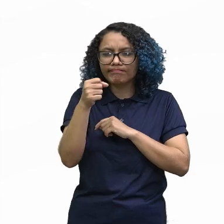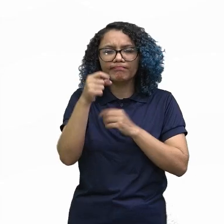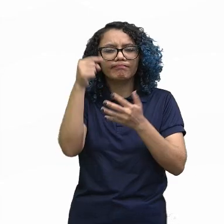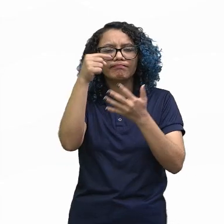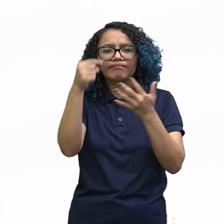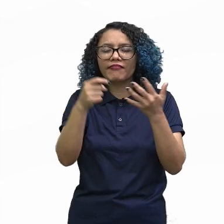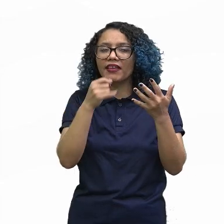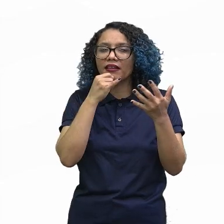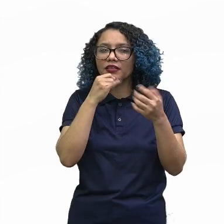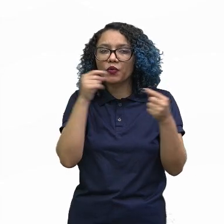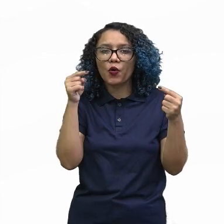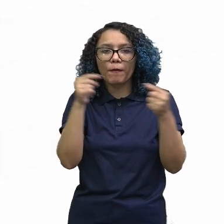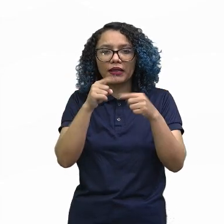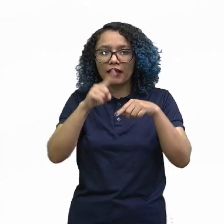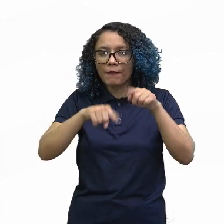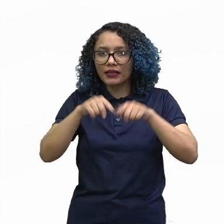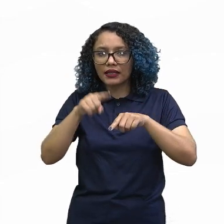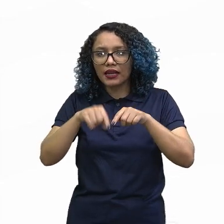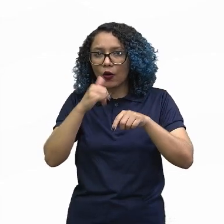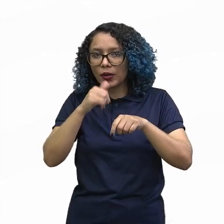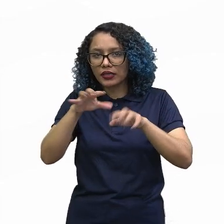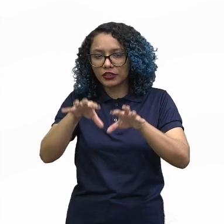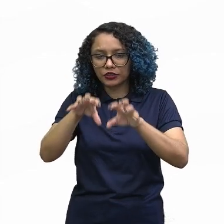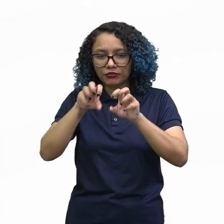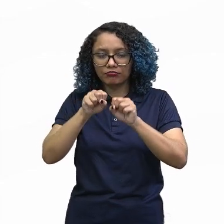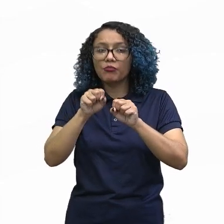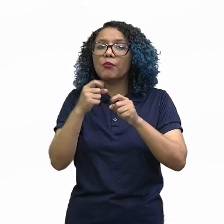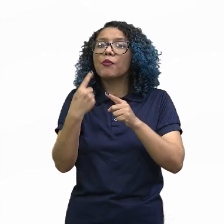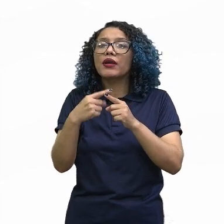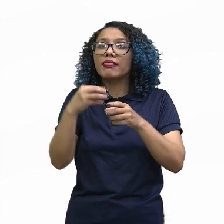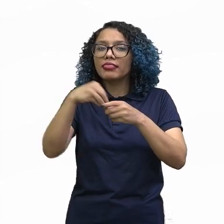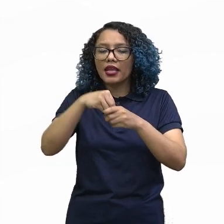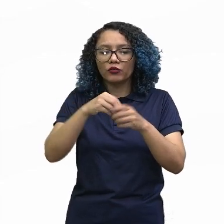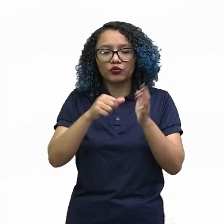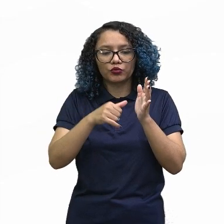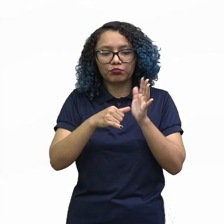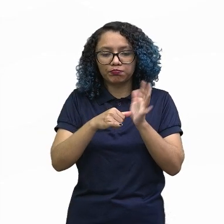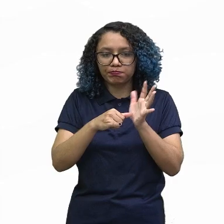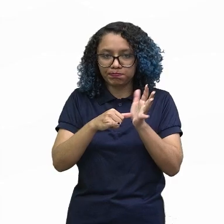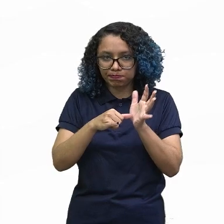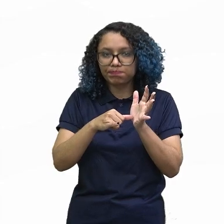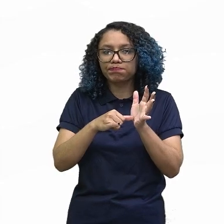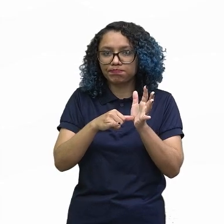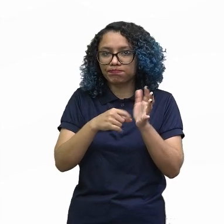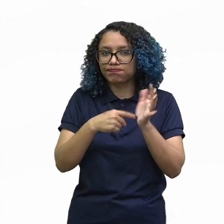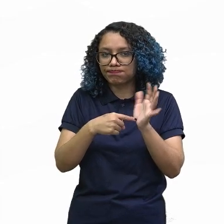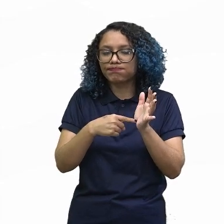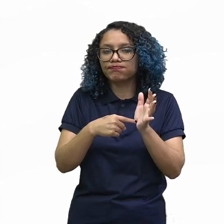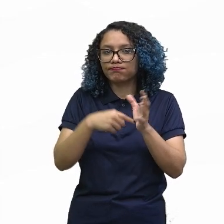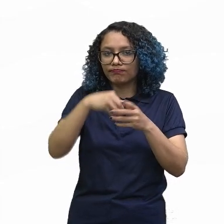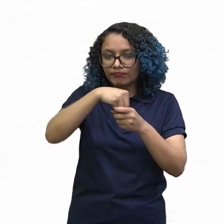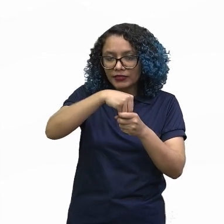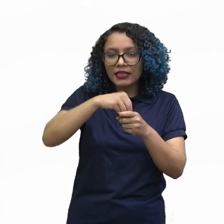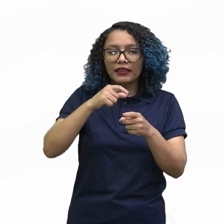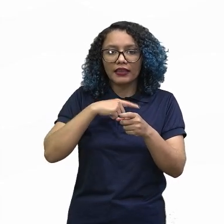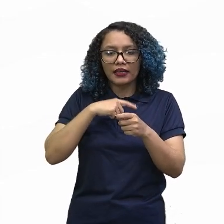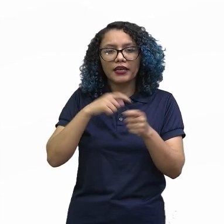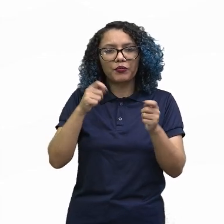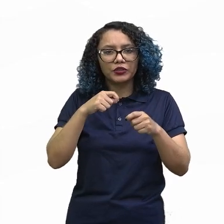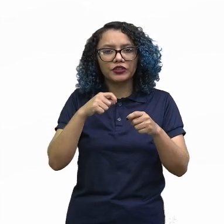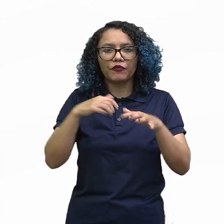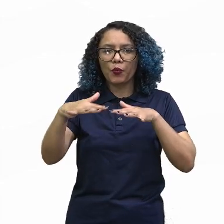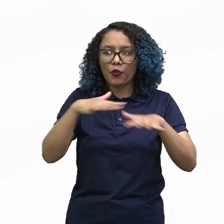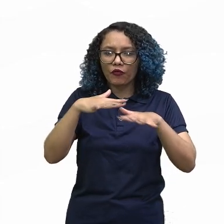exemplos de receptores, pois dentro deles há um motor elétrico que produz movimento ou